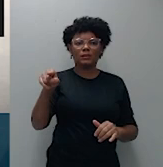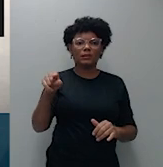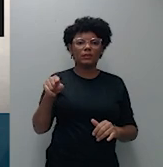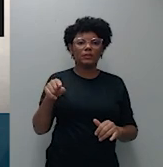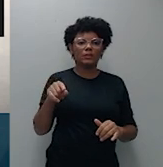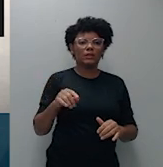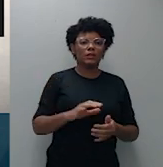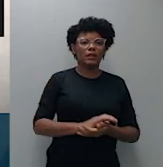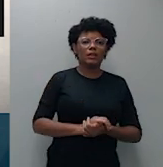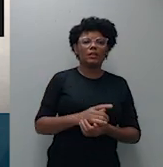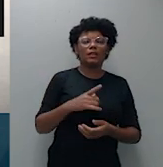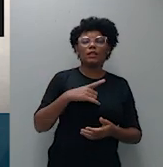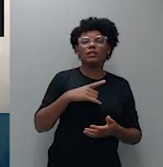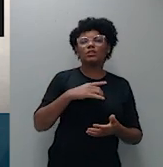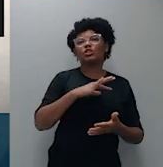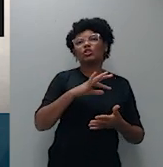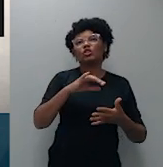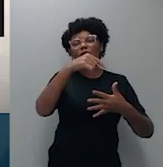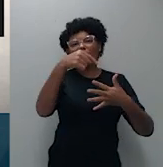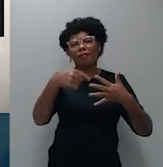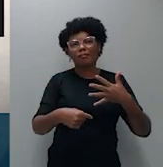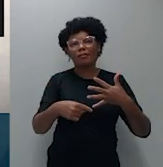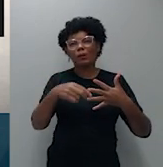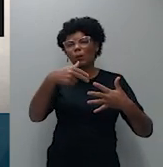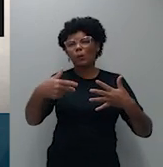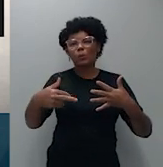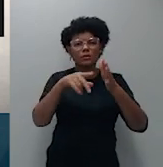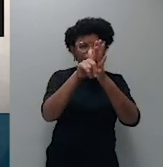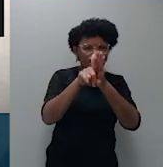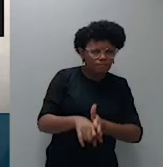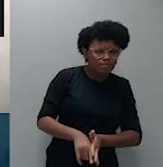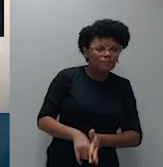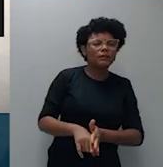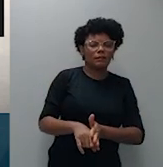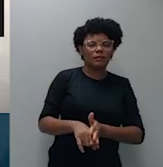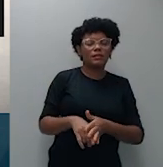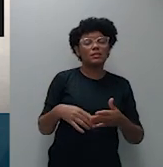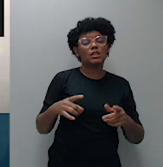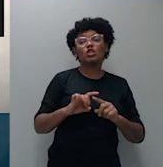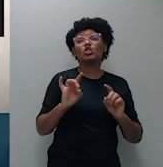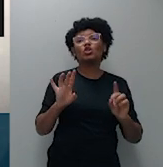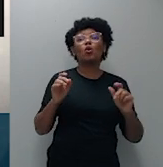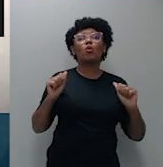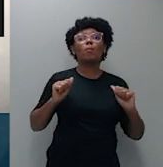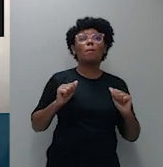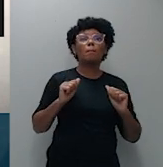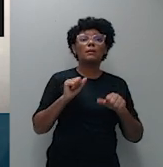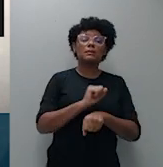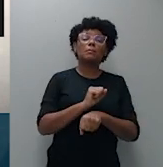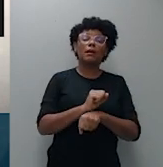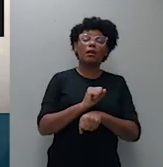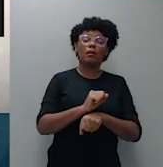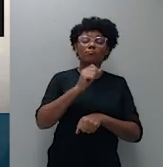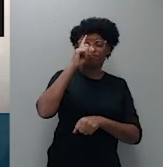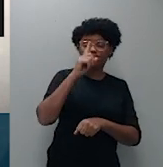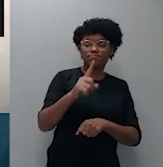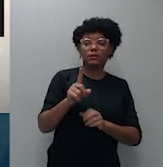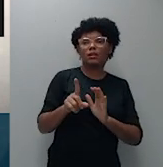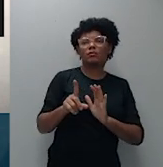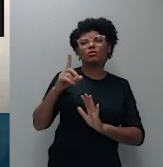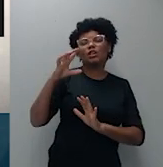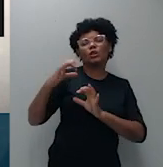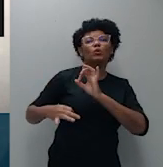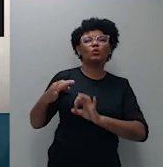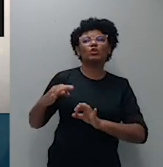ferramentas para apuração da denúncia de material de somatório mas apenas aguardar uma ordem judicial para retirada desse